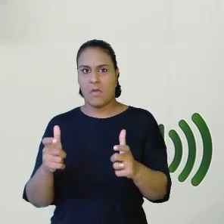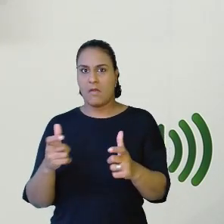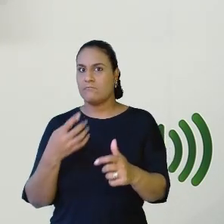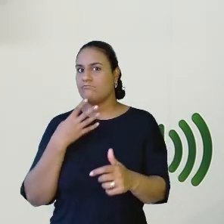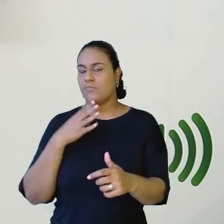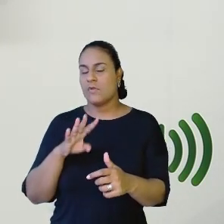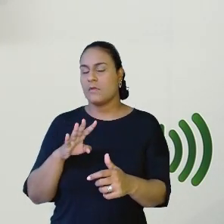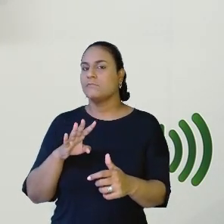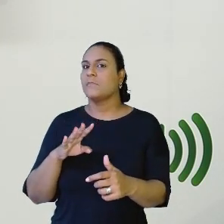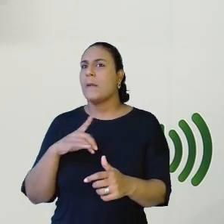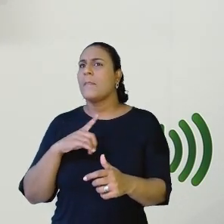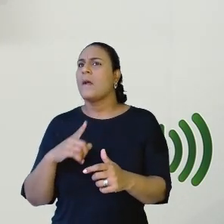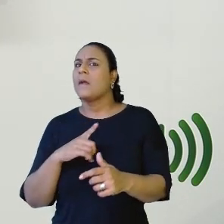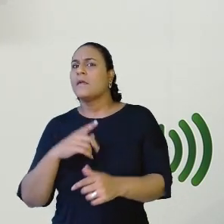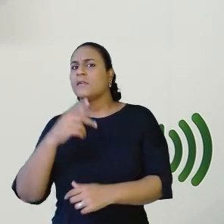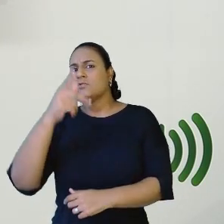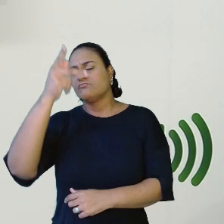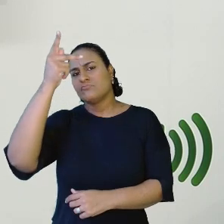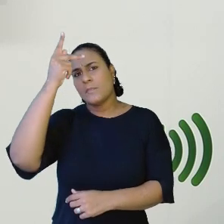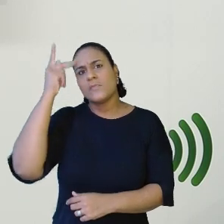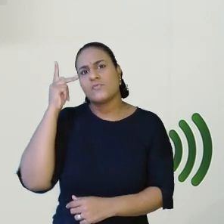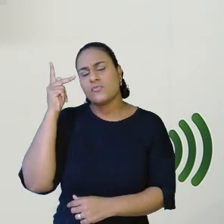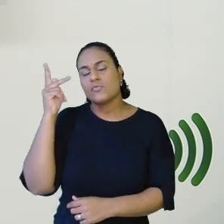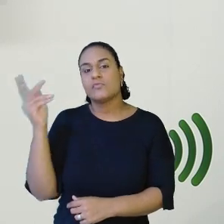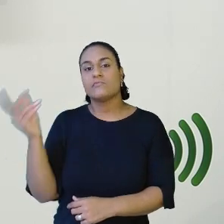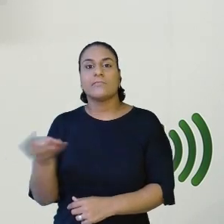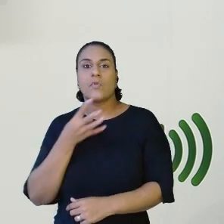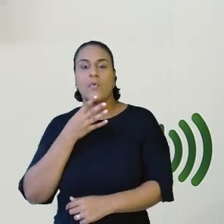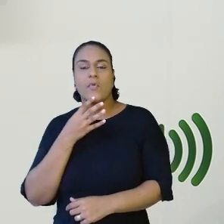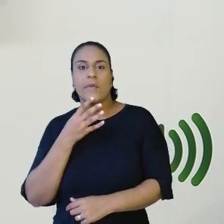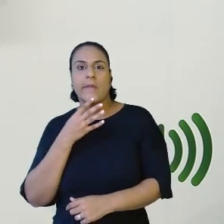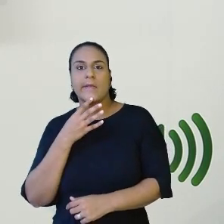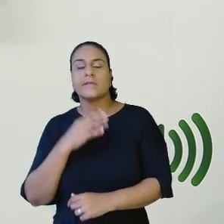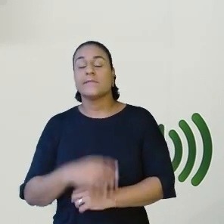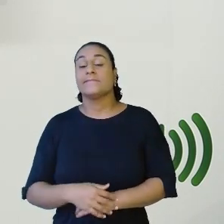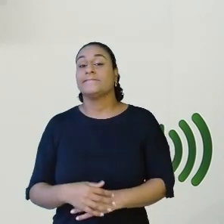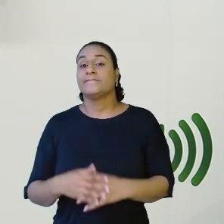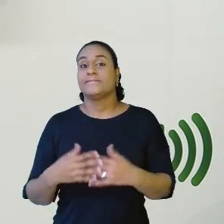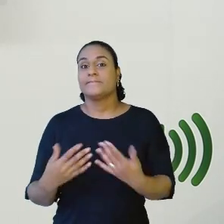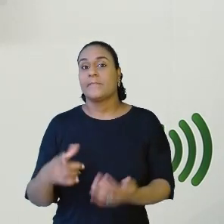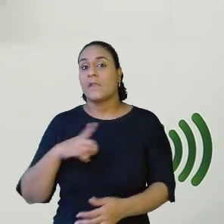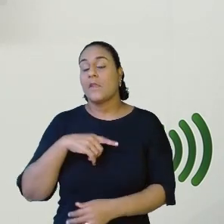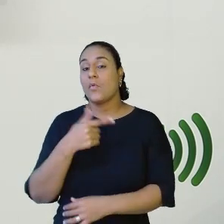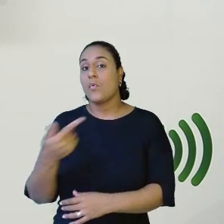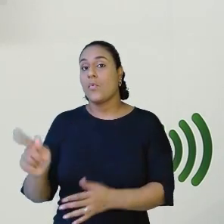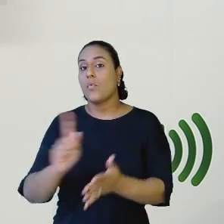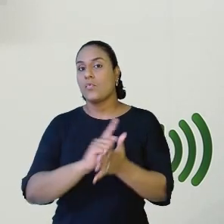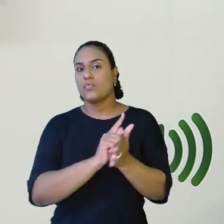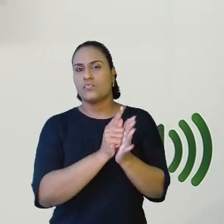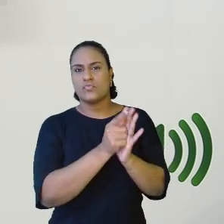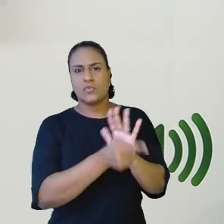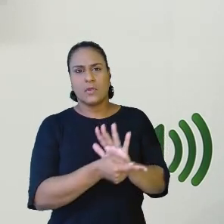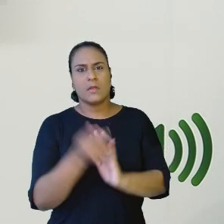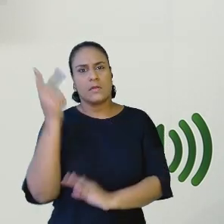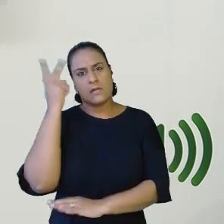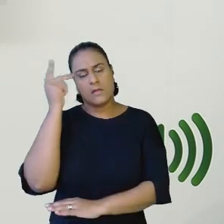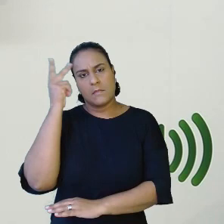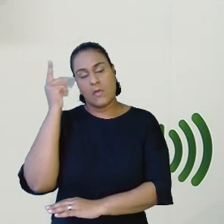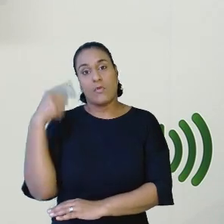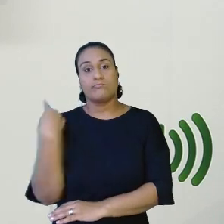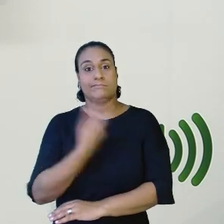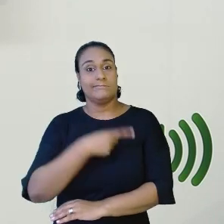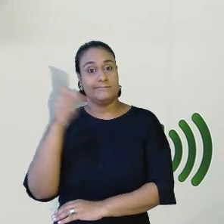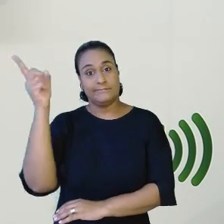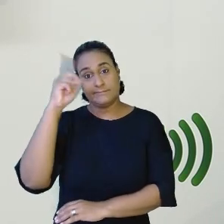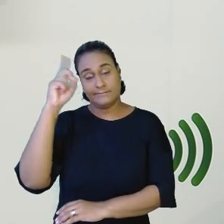conhecem, outros não, como qualquer um outro gênero, né? A gente tem outros gêneros que são mais comuns no nosso dia a